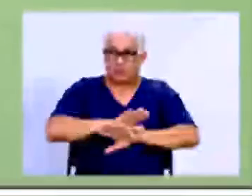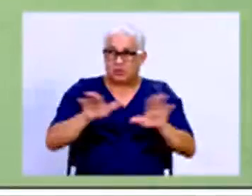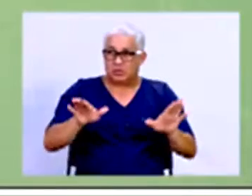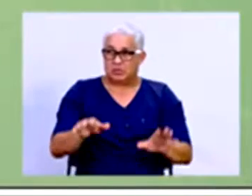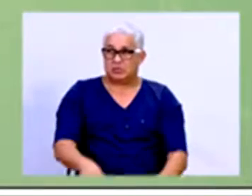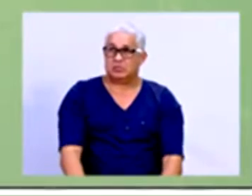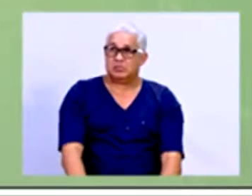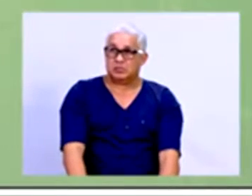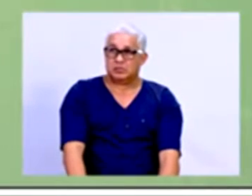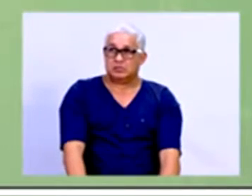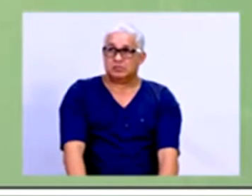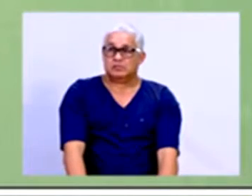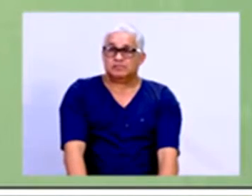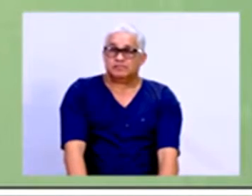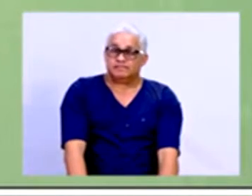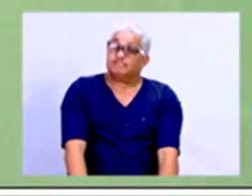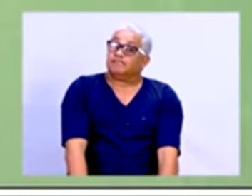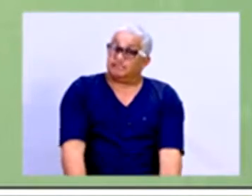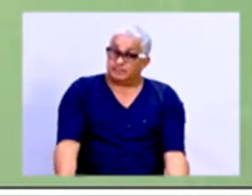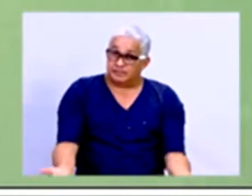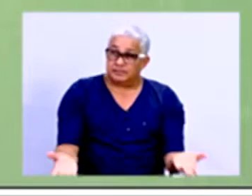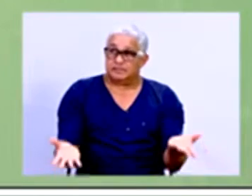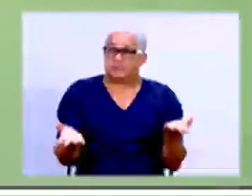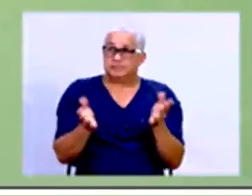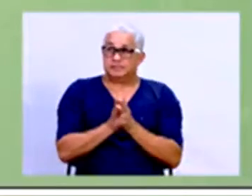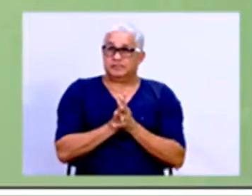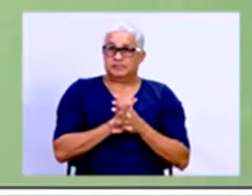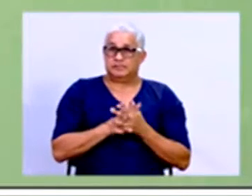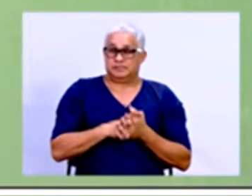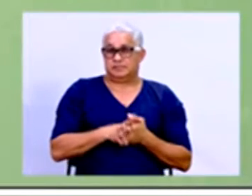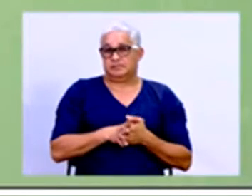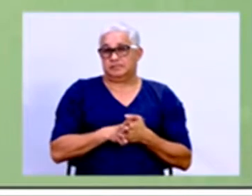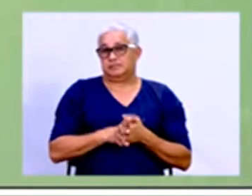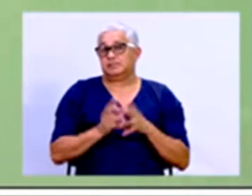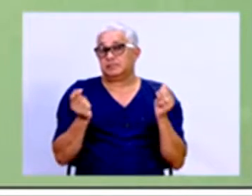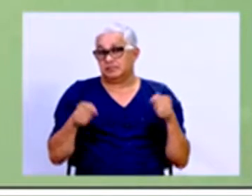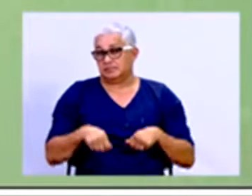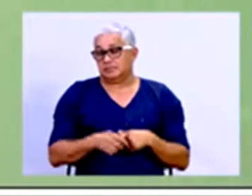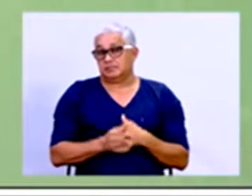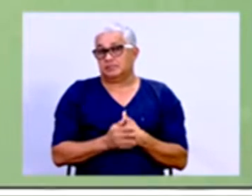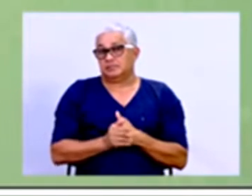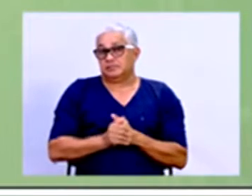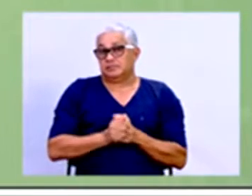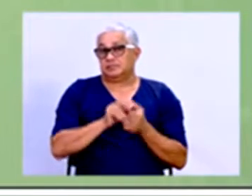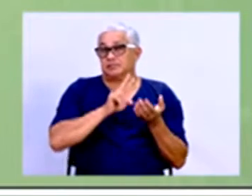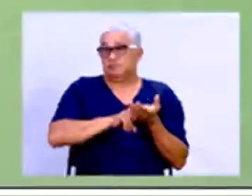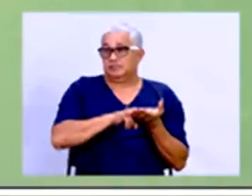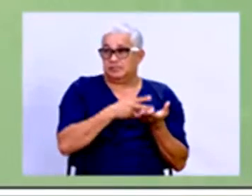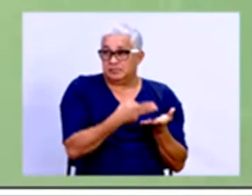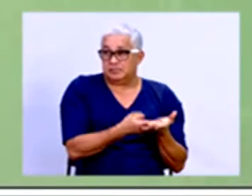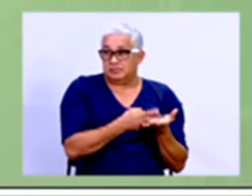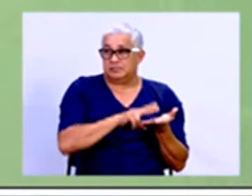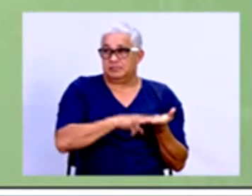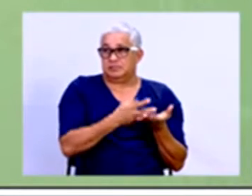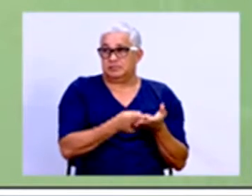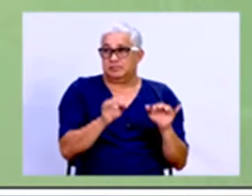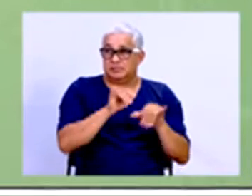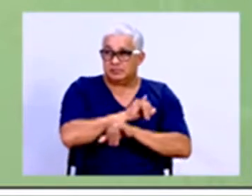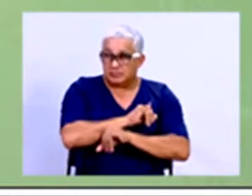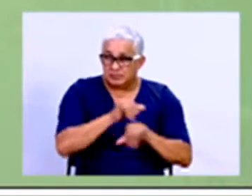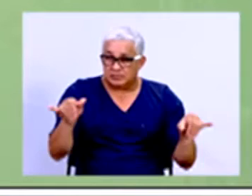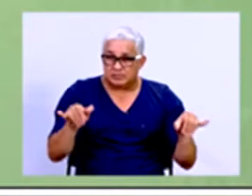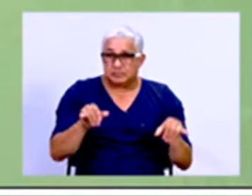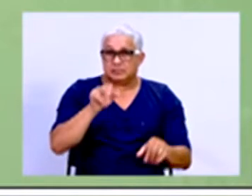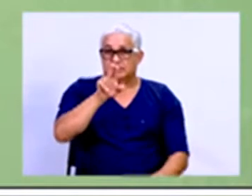Bom, dessa forma, né, a gente pode traduzir, né, essas informações